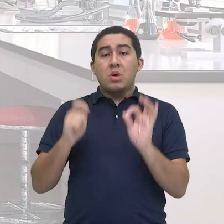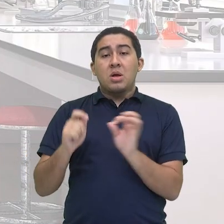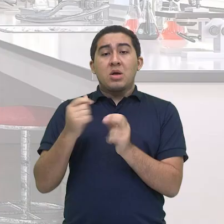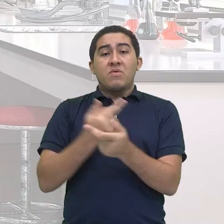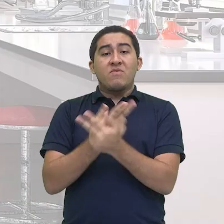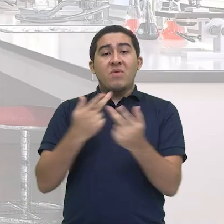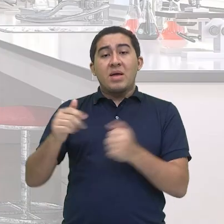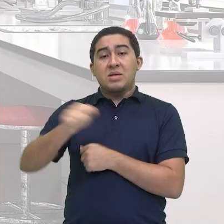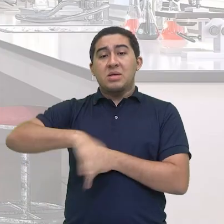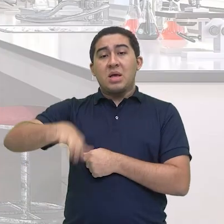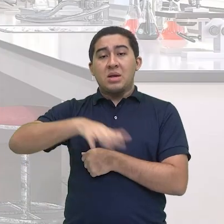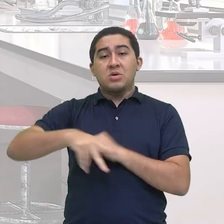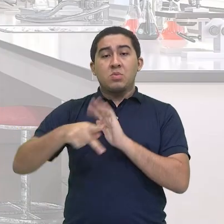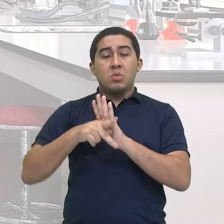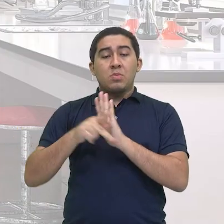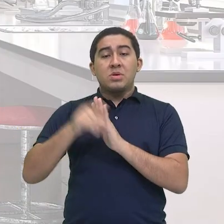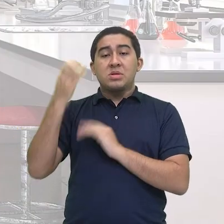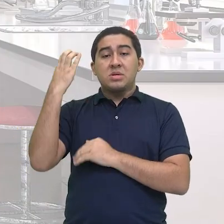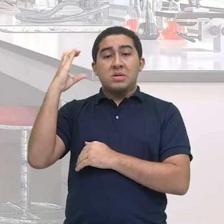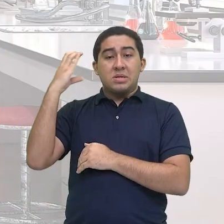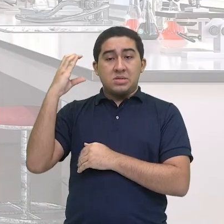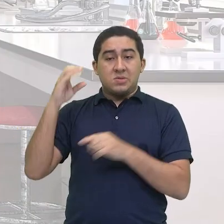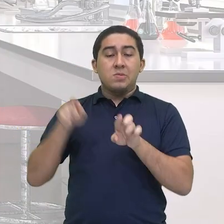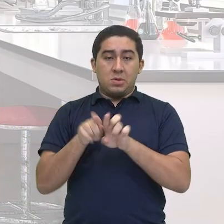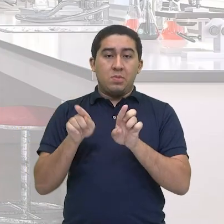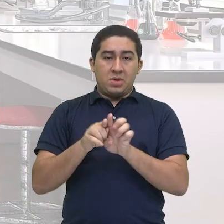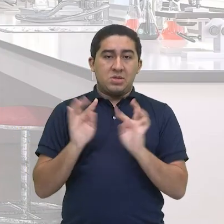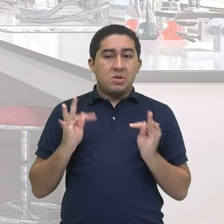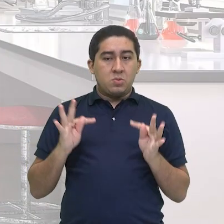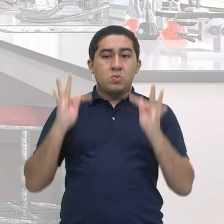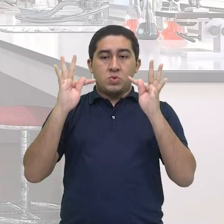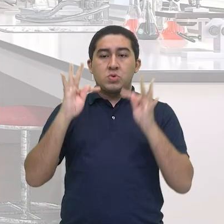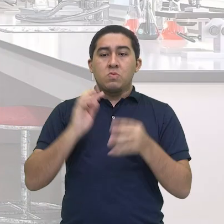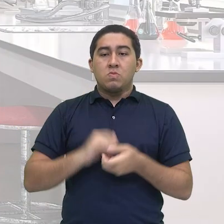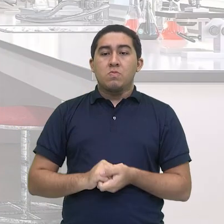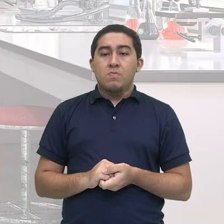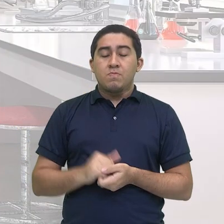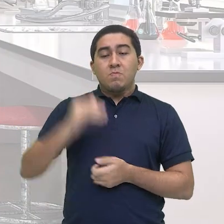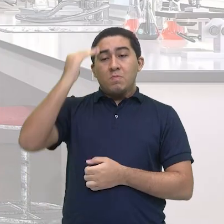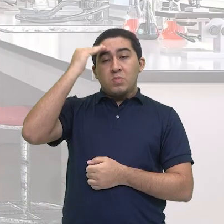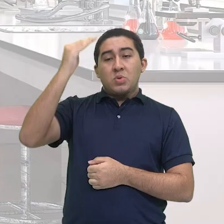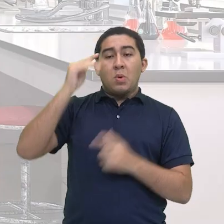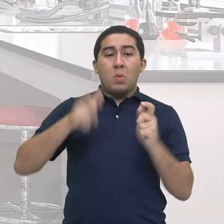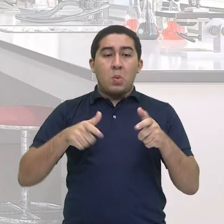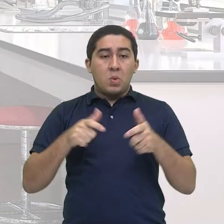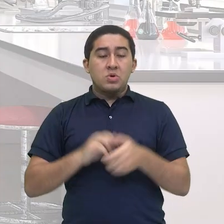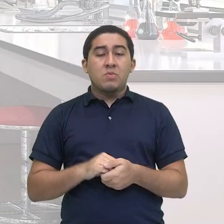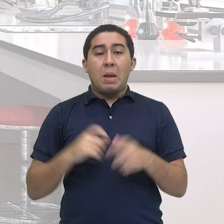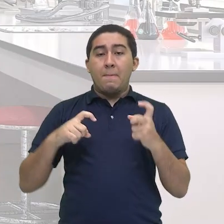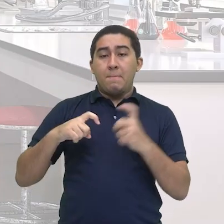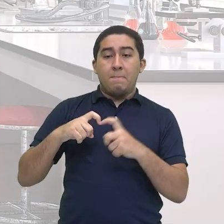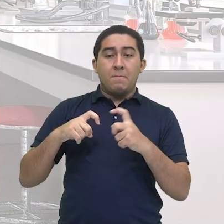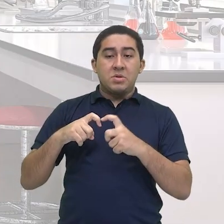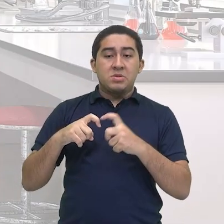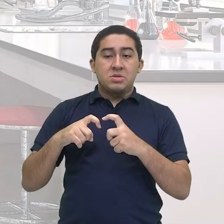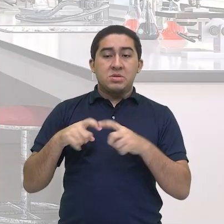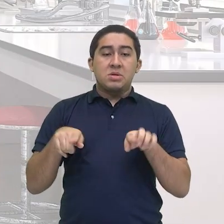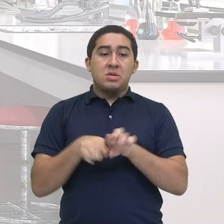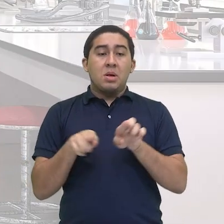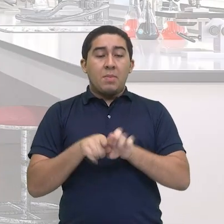muitas áreas da ciência e tecnologia, incluindo a medicina,